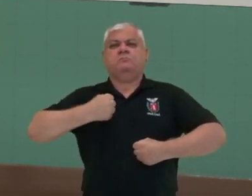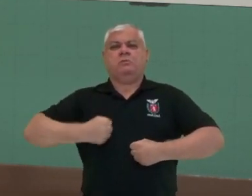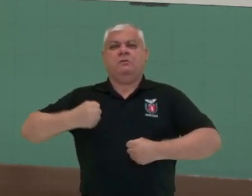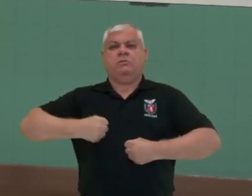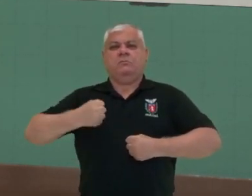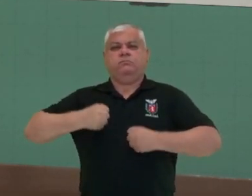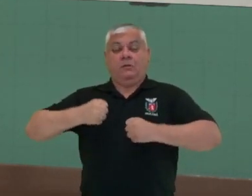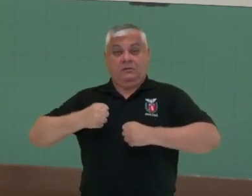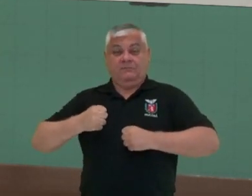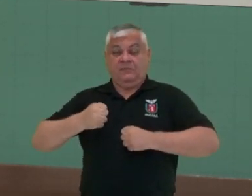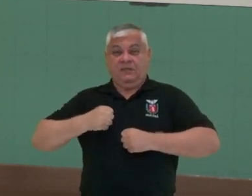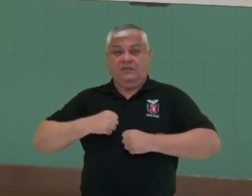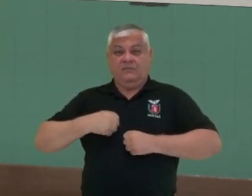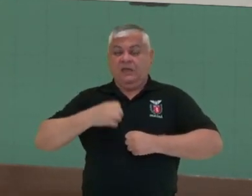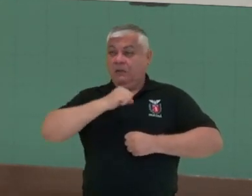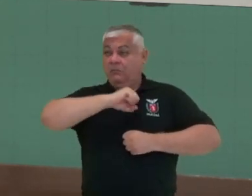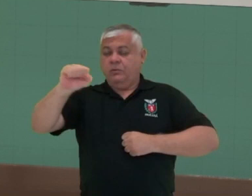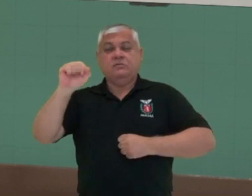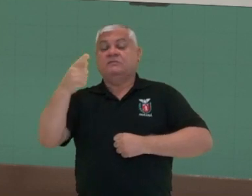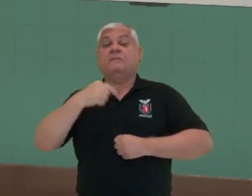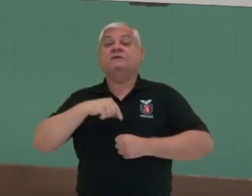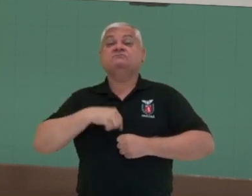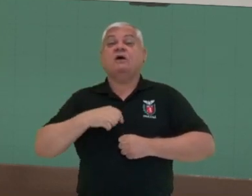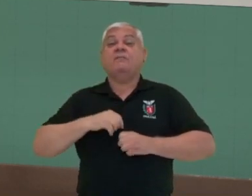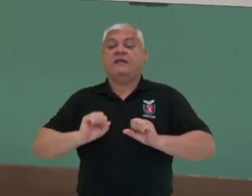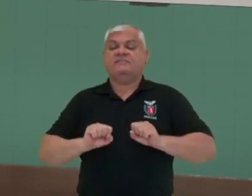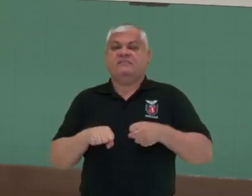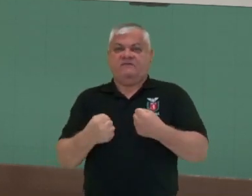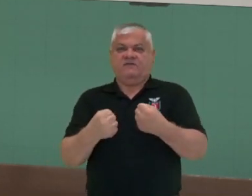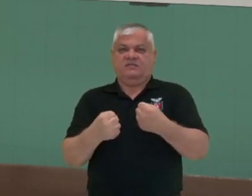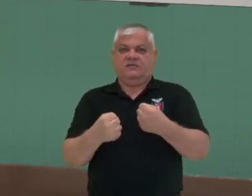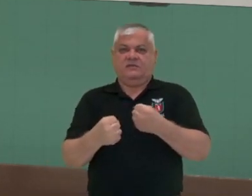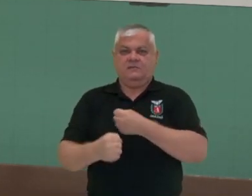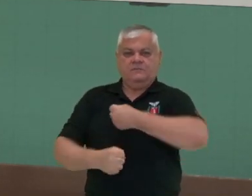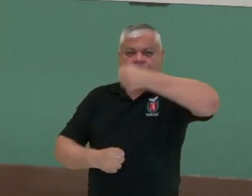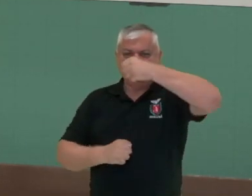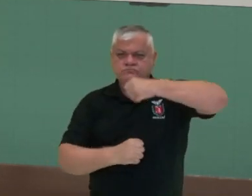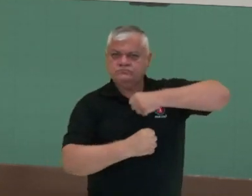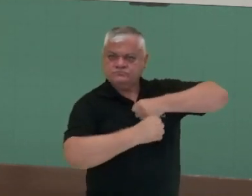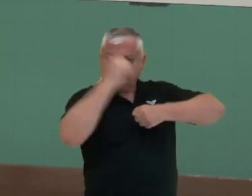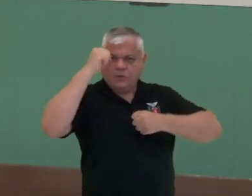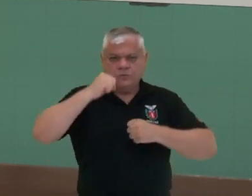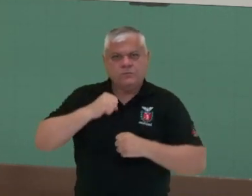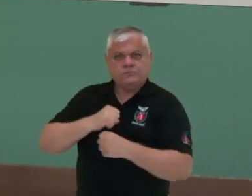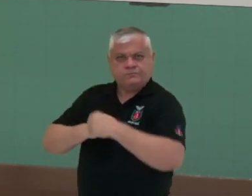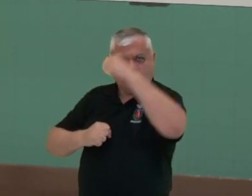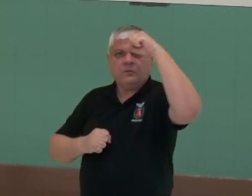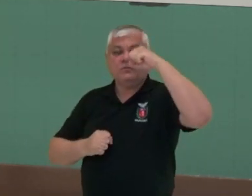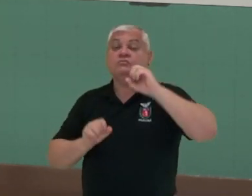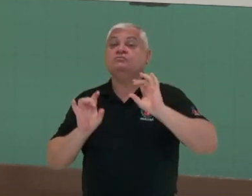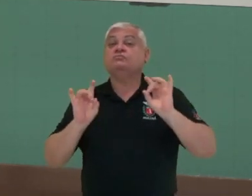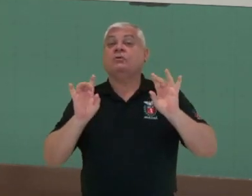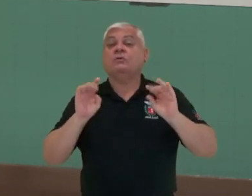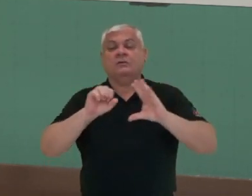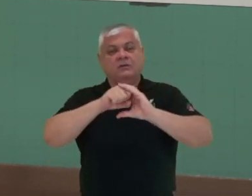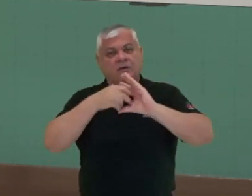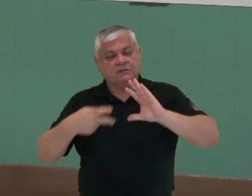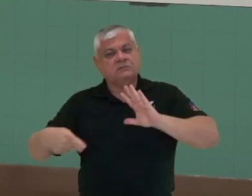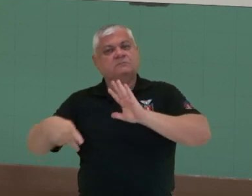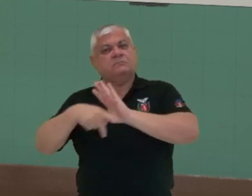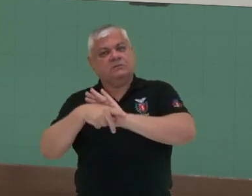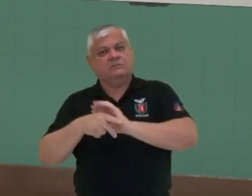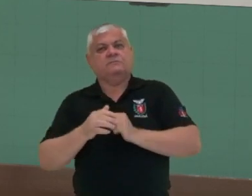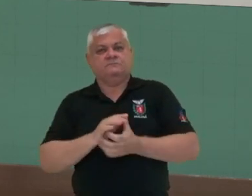atacar alguém, mas para se defender quando fosse atacado. Então essa é a característica principal da arte